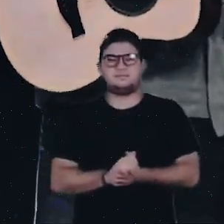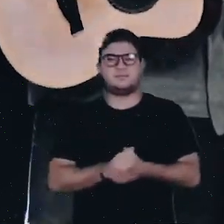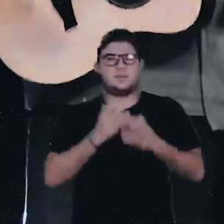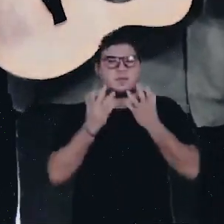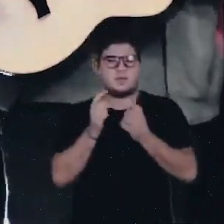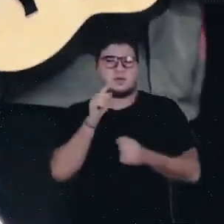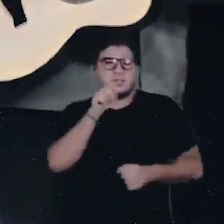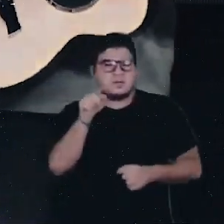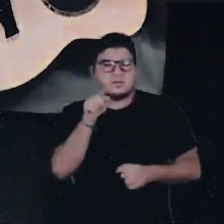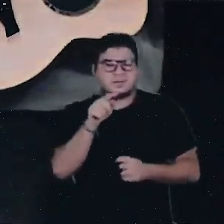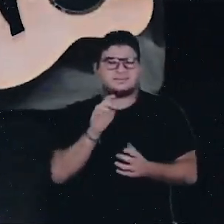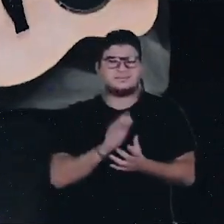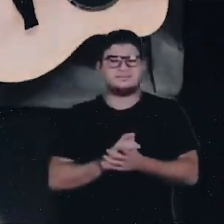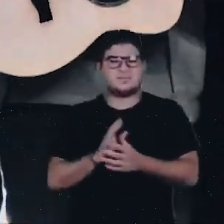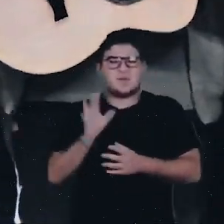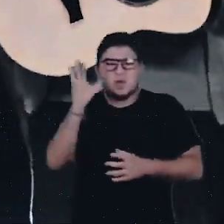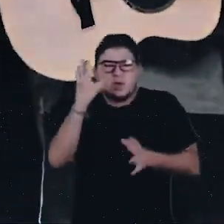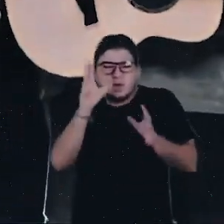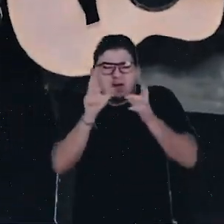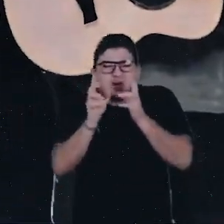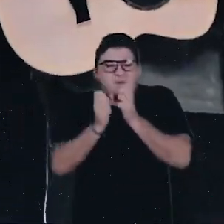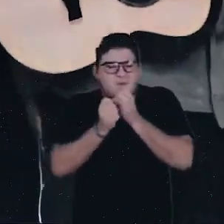você agarre essa palavra